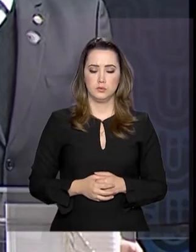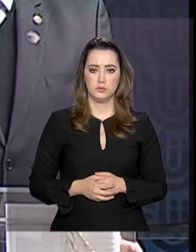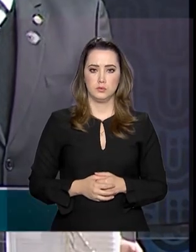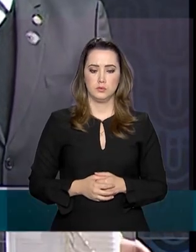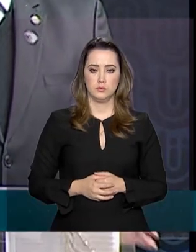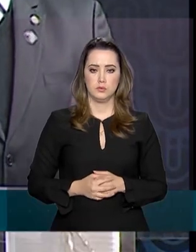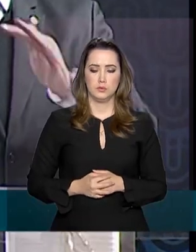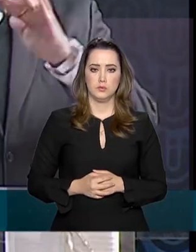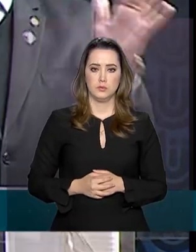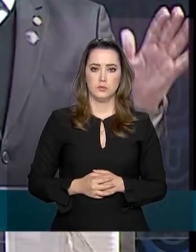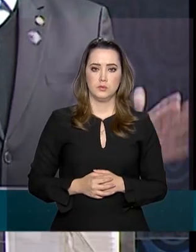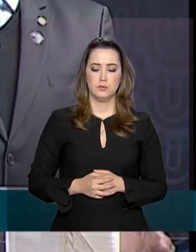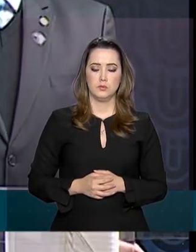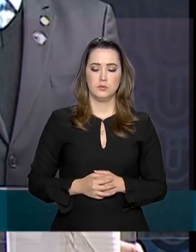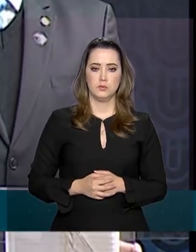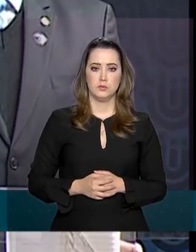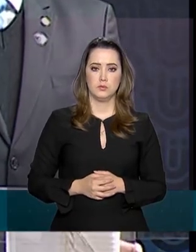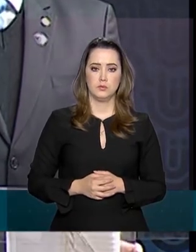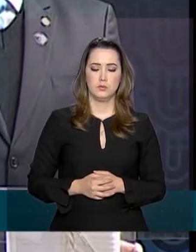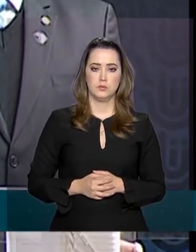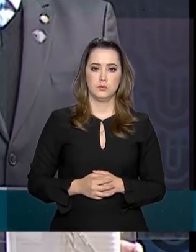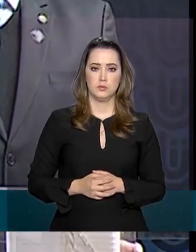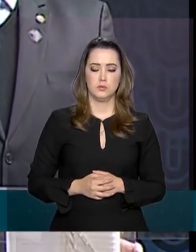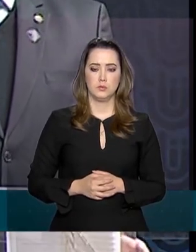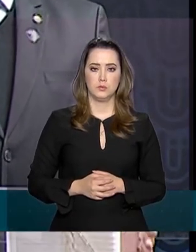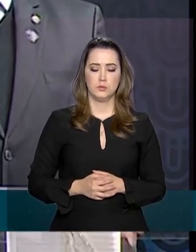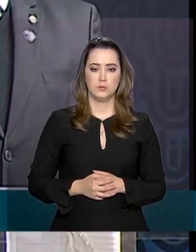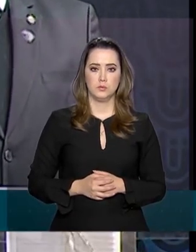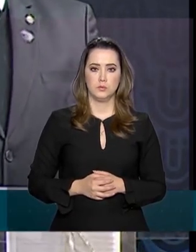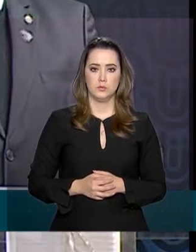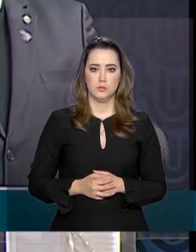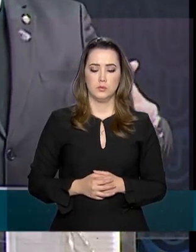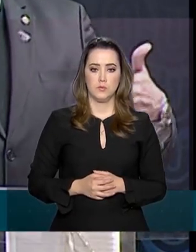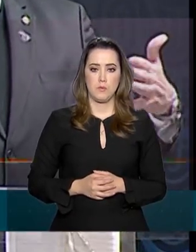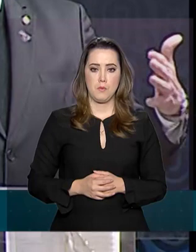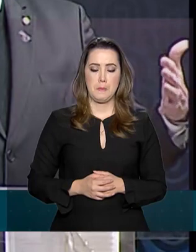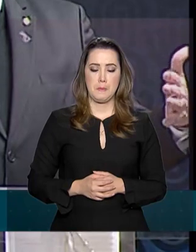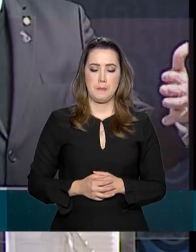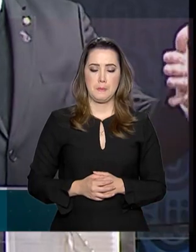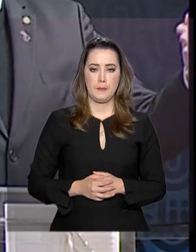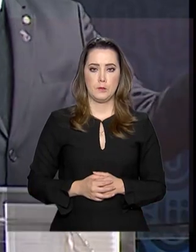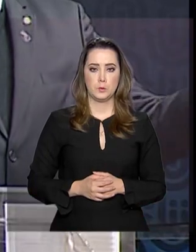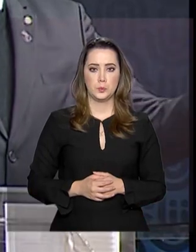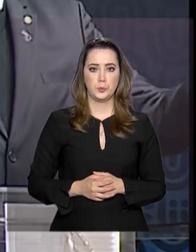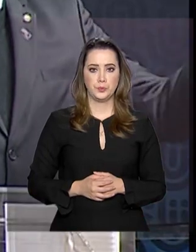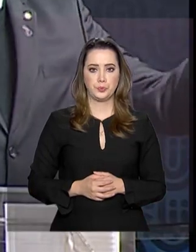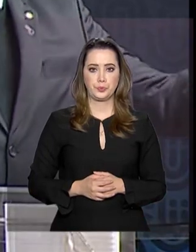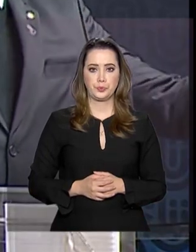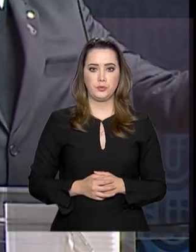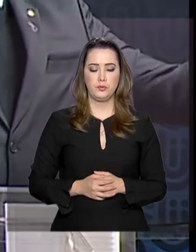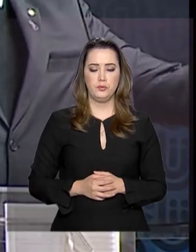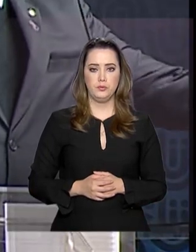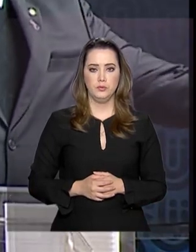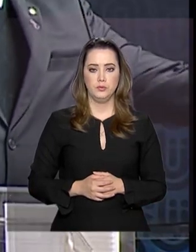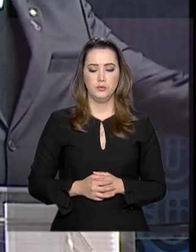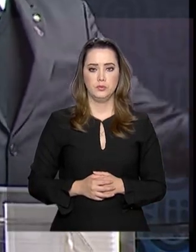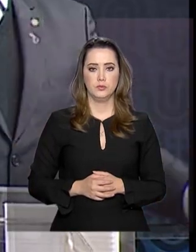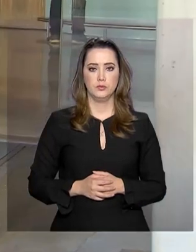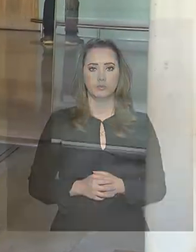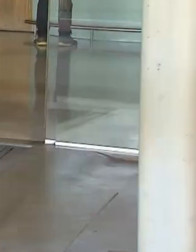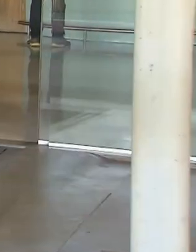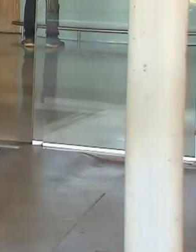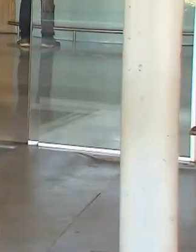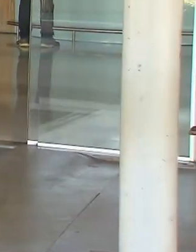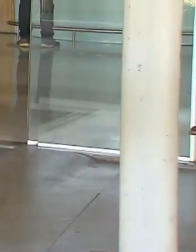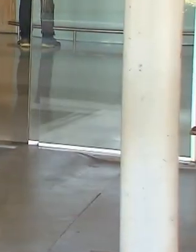o orçamento de qualquer governo é limitado, mas o movimento voluntário amplia muitas vezes o governo.